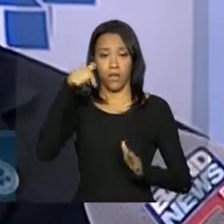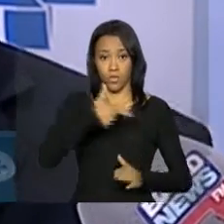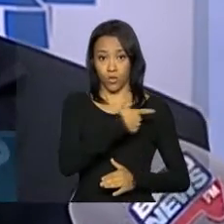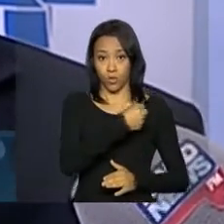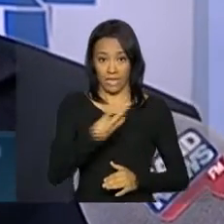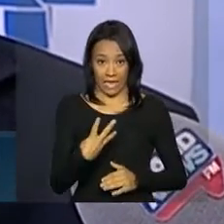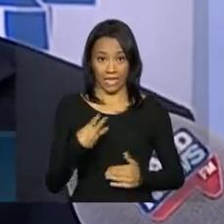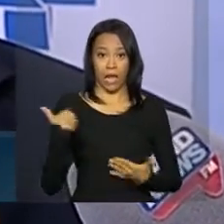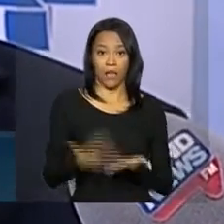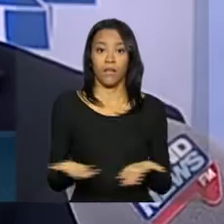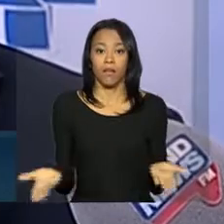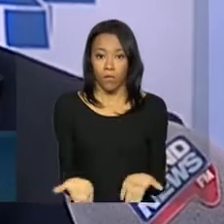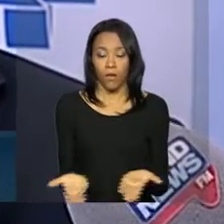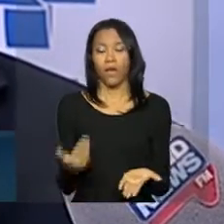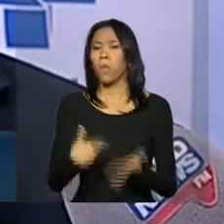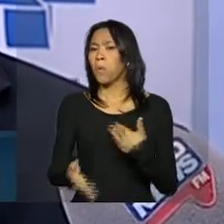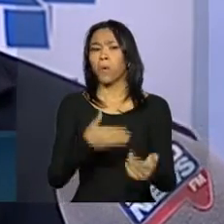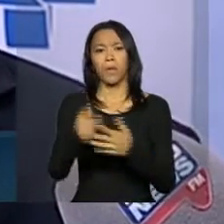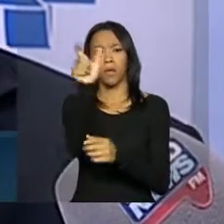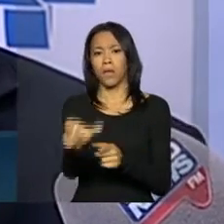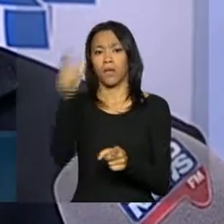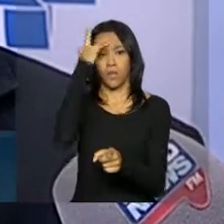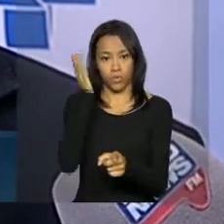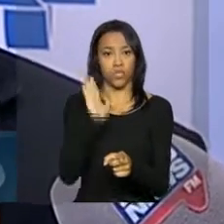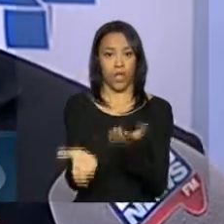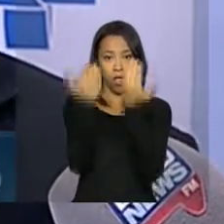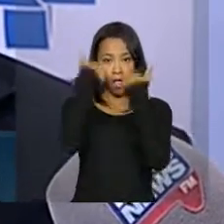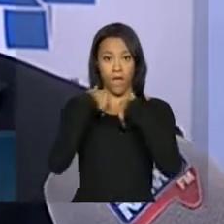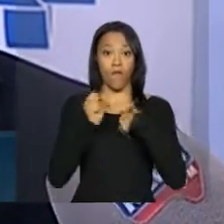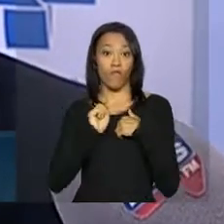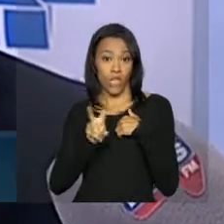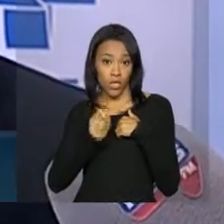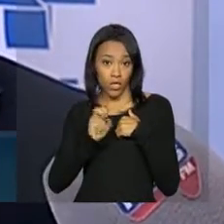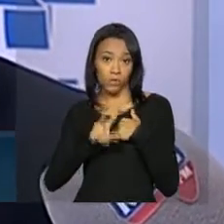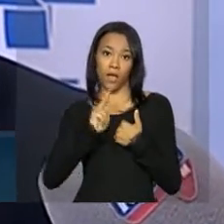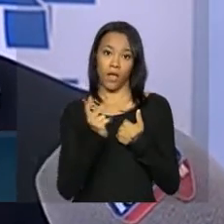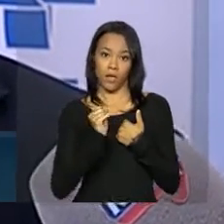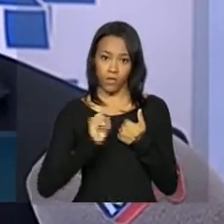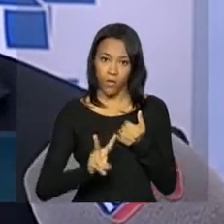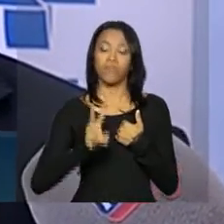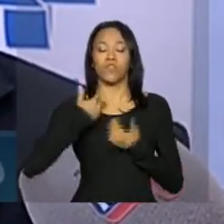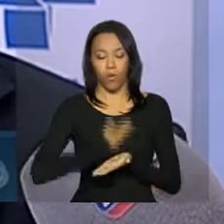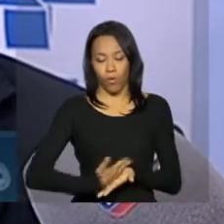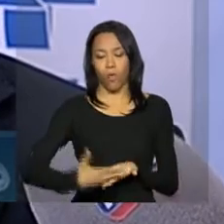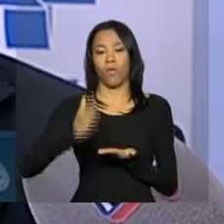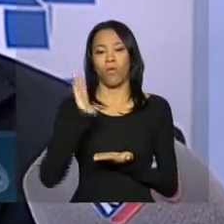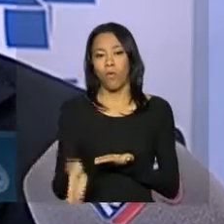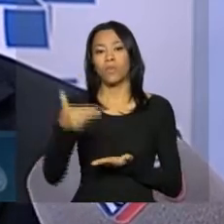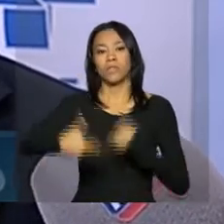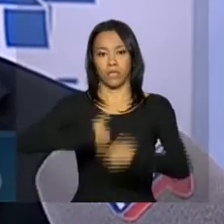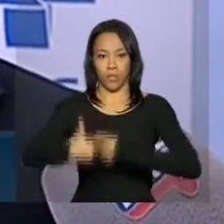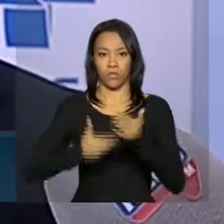para cá. Qualquer pessoa que tenha identificado o vírus HIV, ele já se submete ao tratamento. Mas como